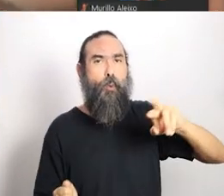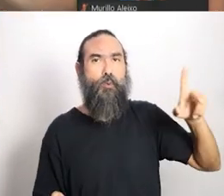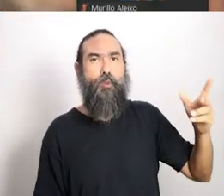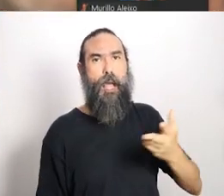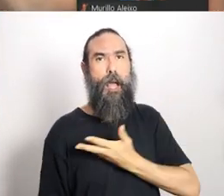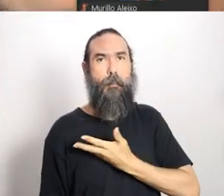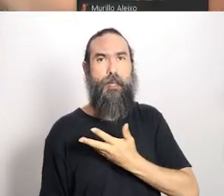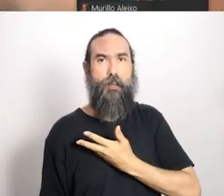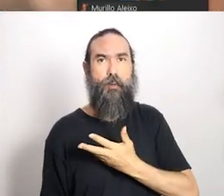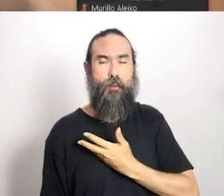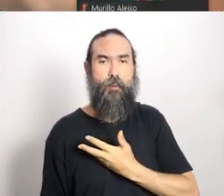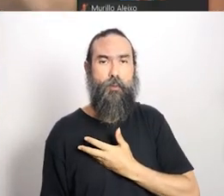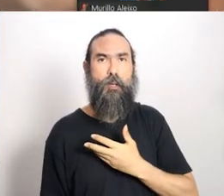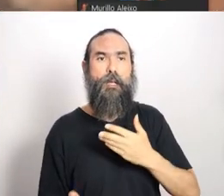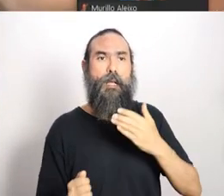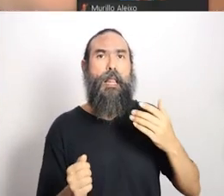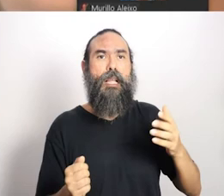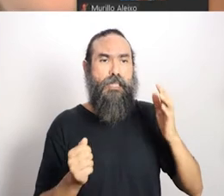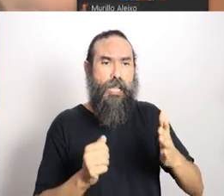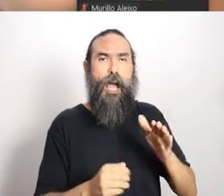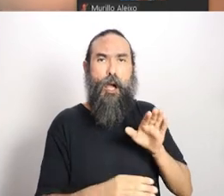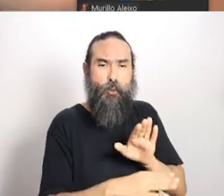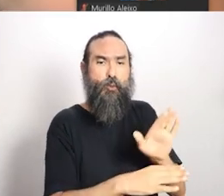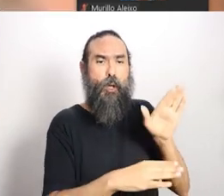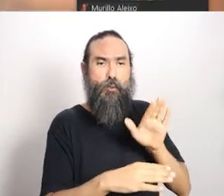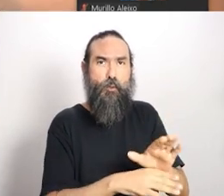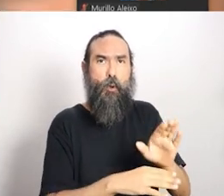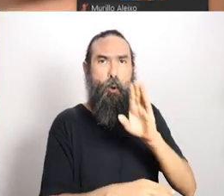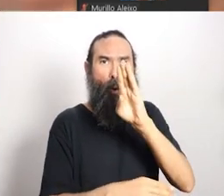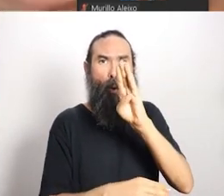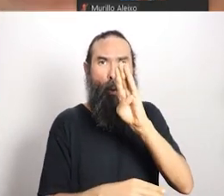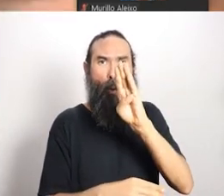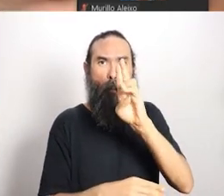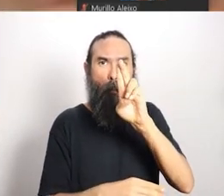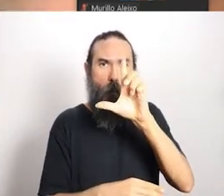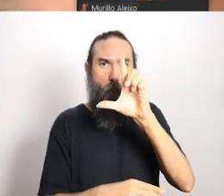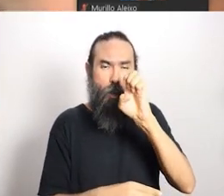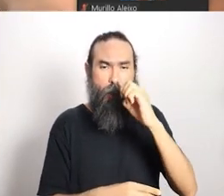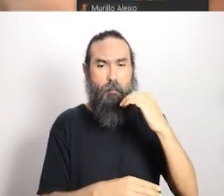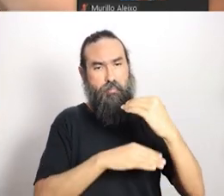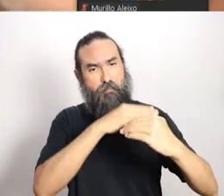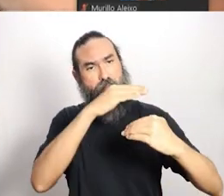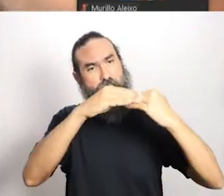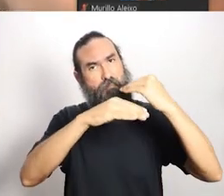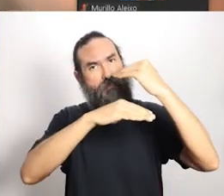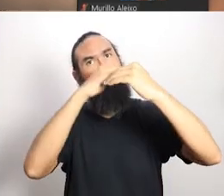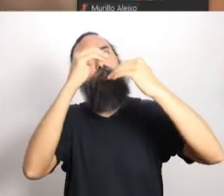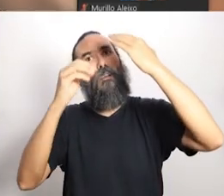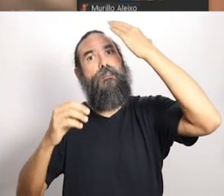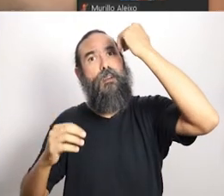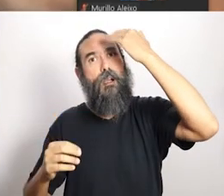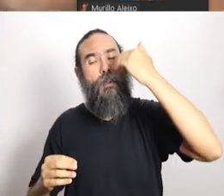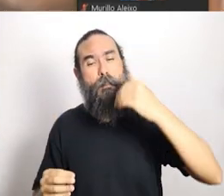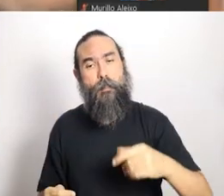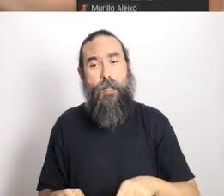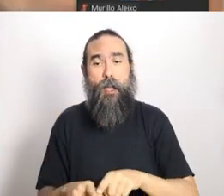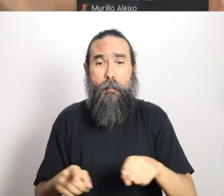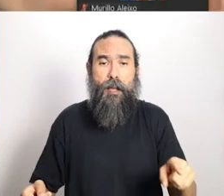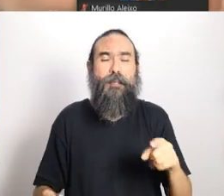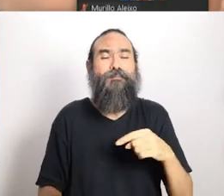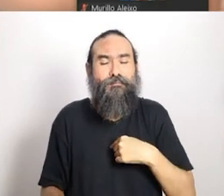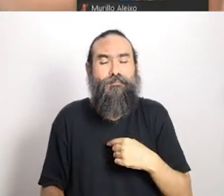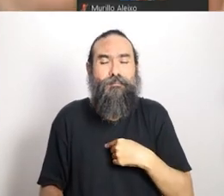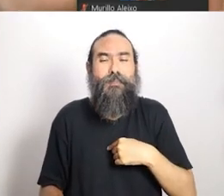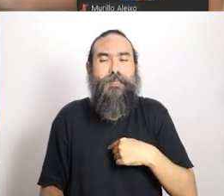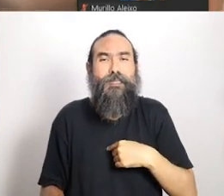antes tiveram muito do papel de ajudar o Bulli a chegar onde ele chegou, mas isso me incomodava. Então, o